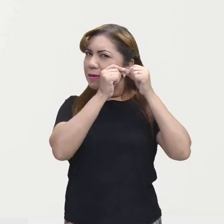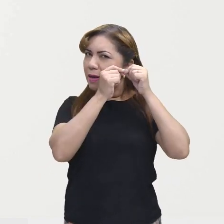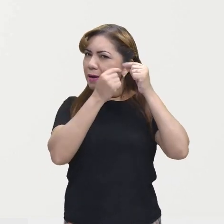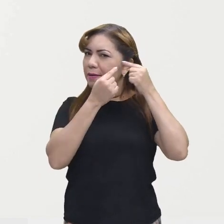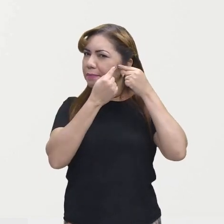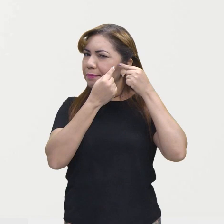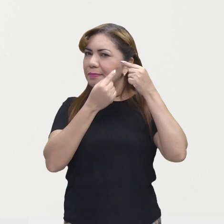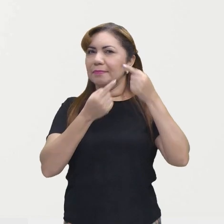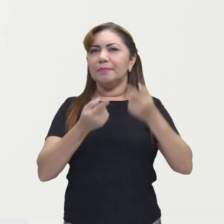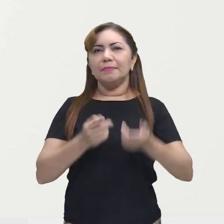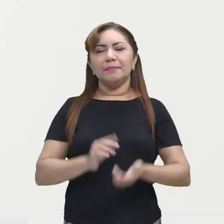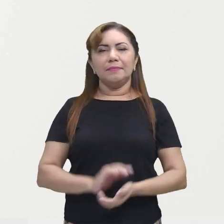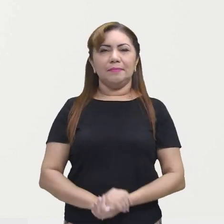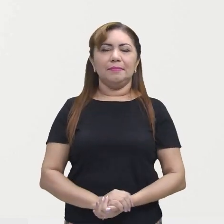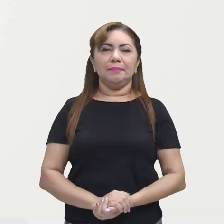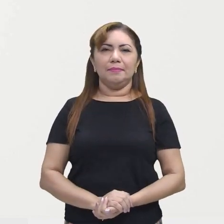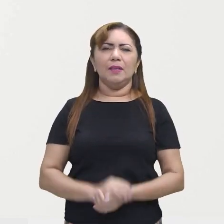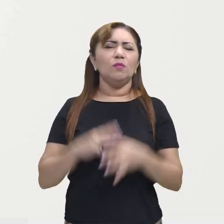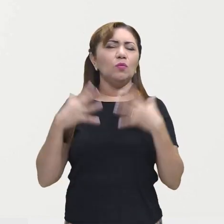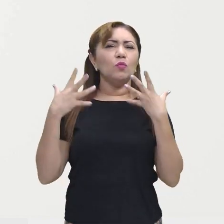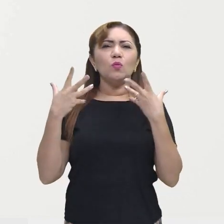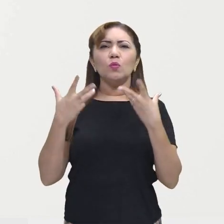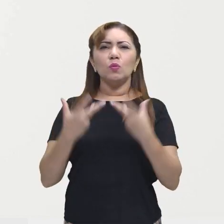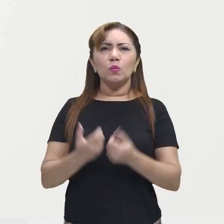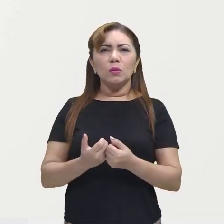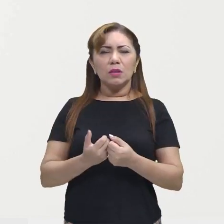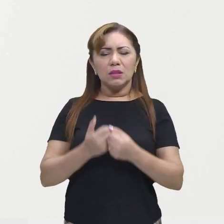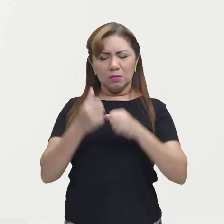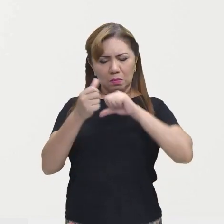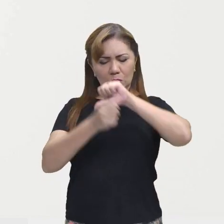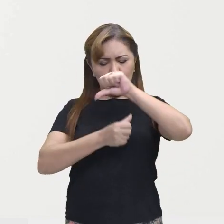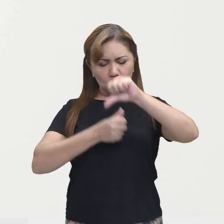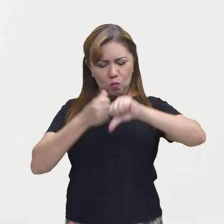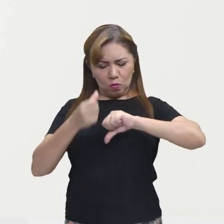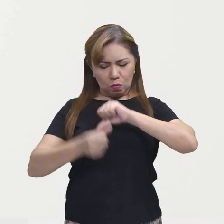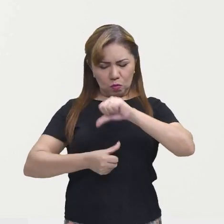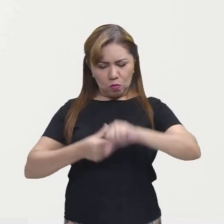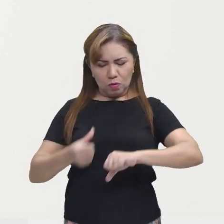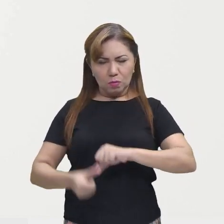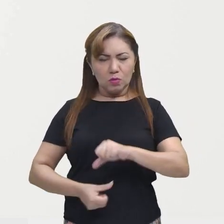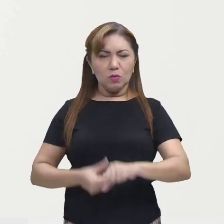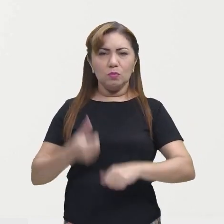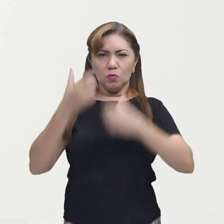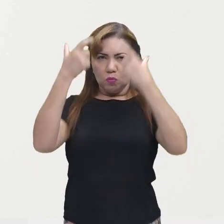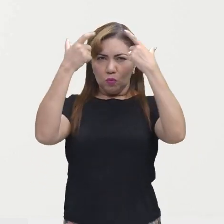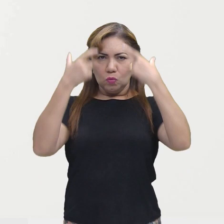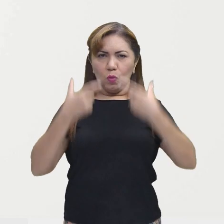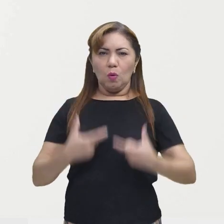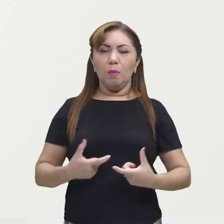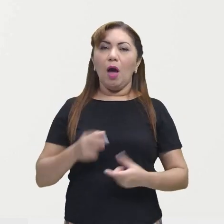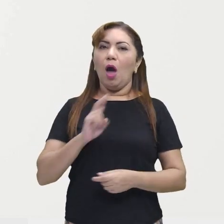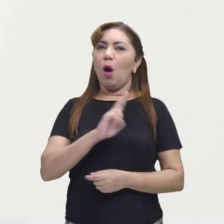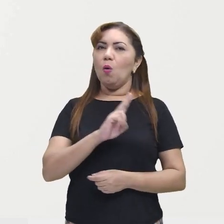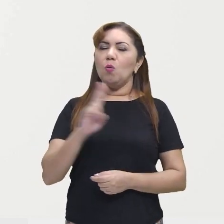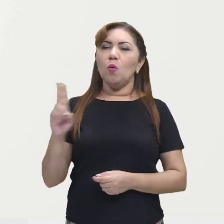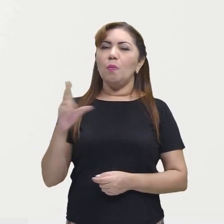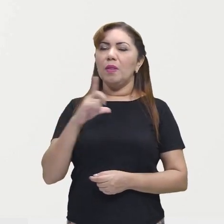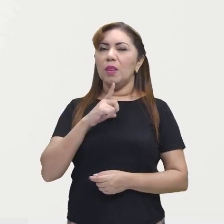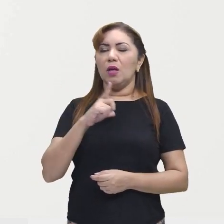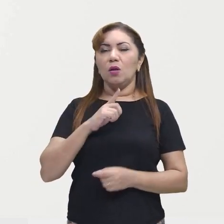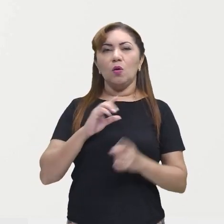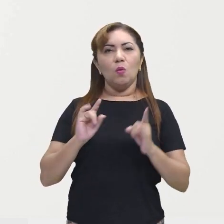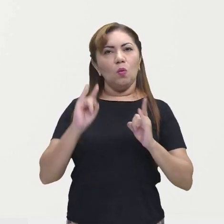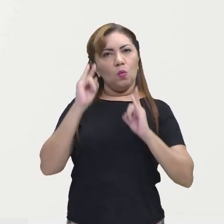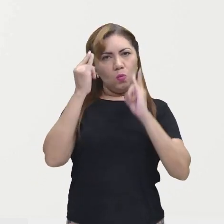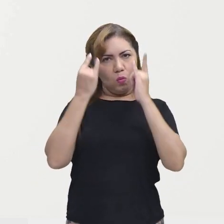imagem. Então, todas essas mudanças, um dos responsáveis, né, é a